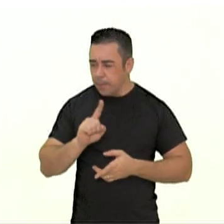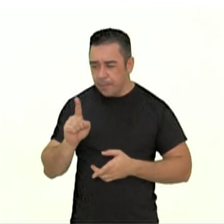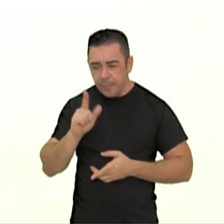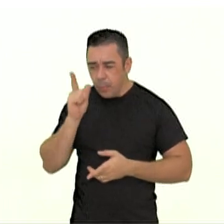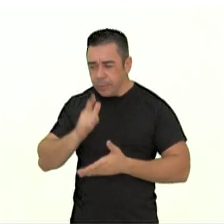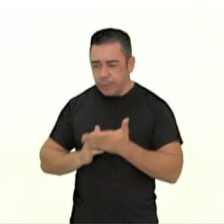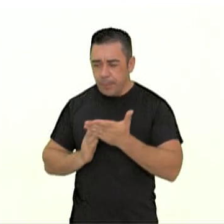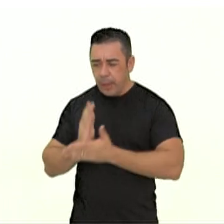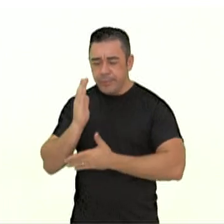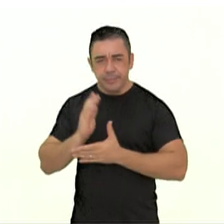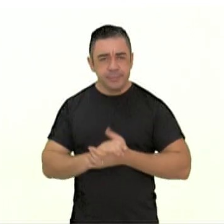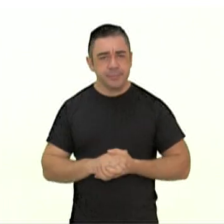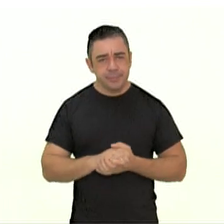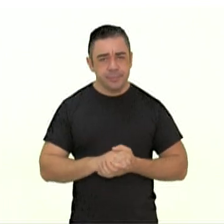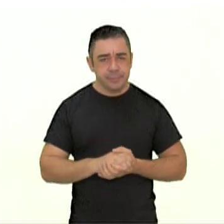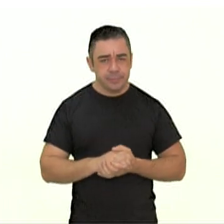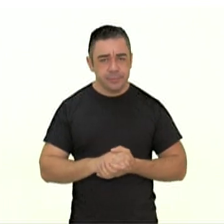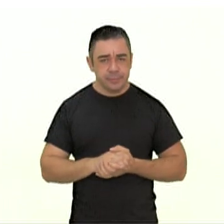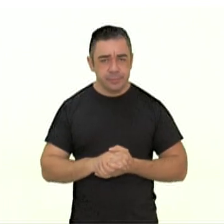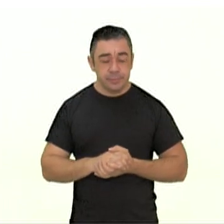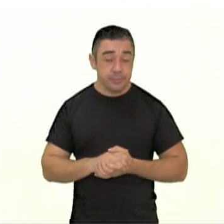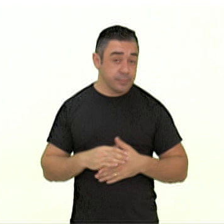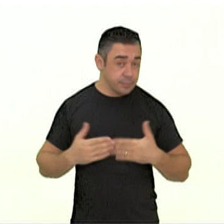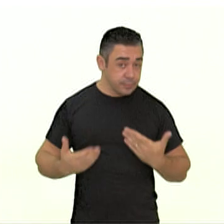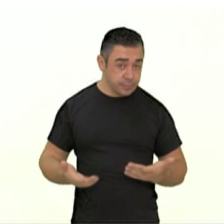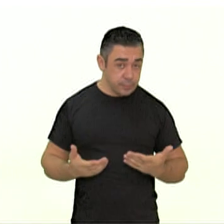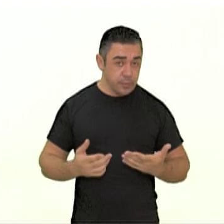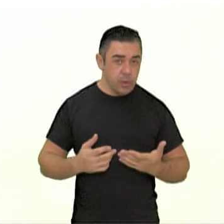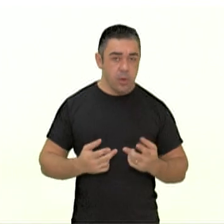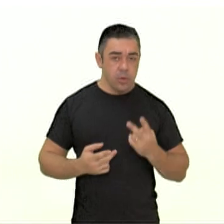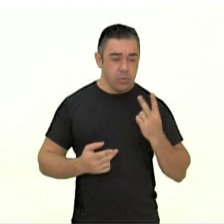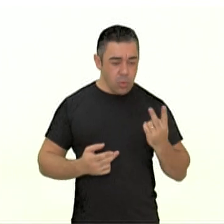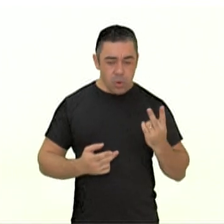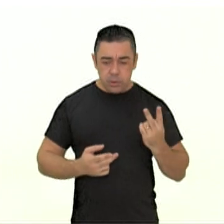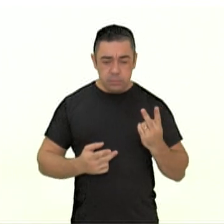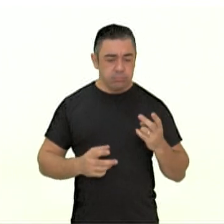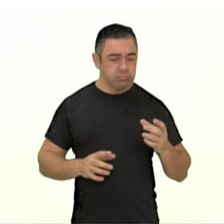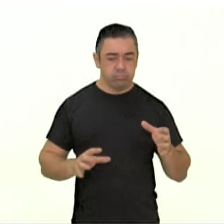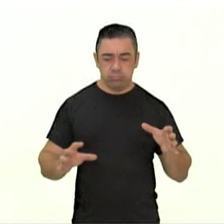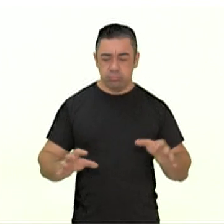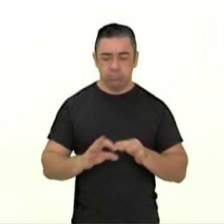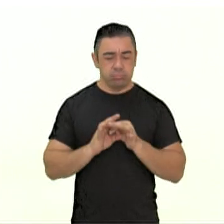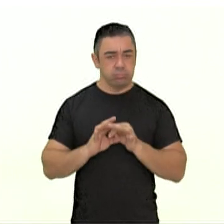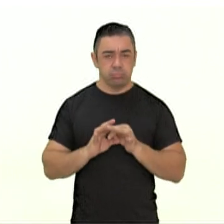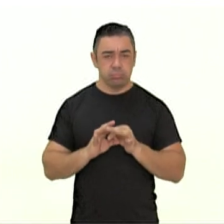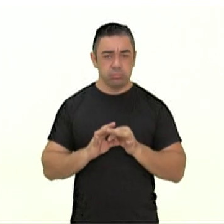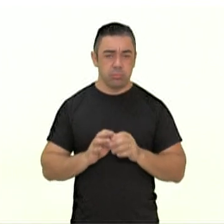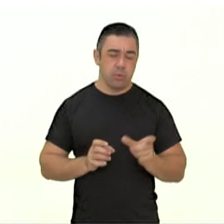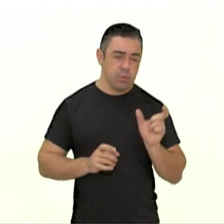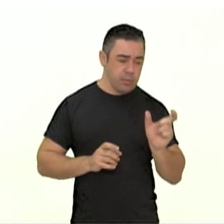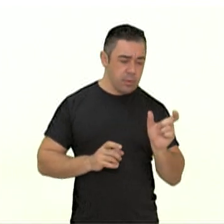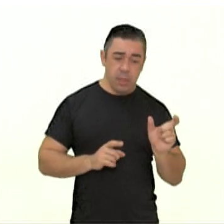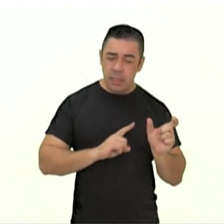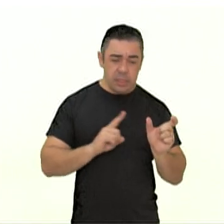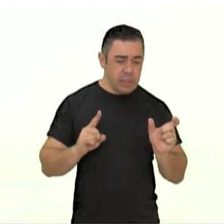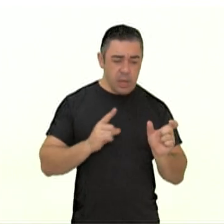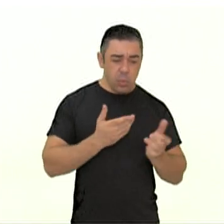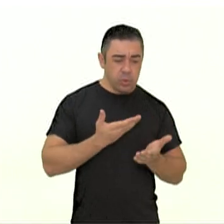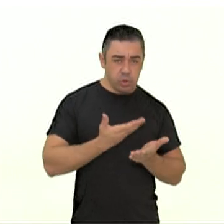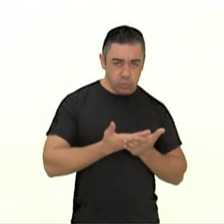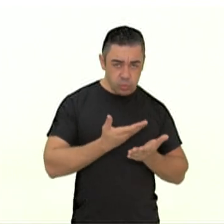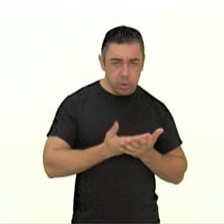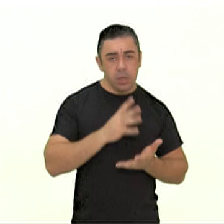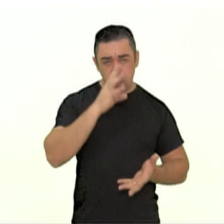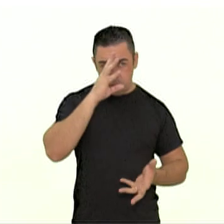ano. Vejam que aqui nós também temos a soma, Então temos aqui, a